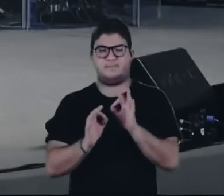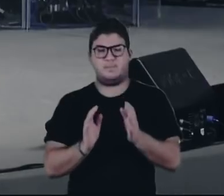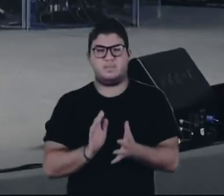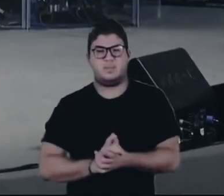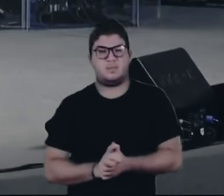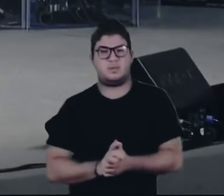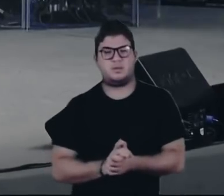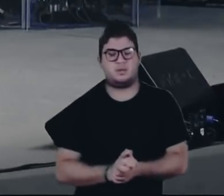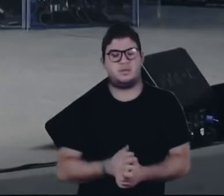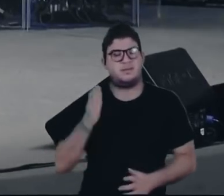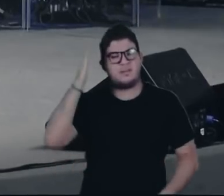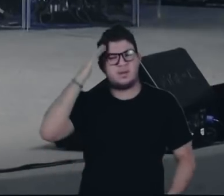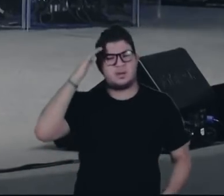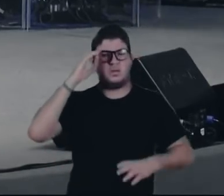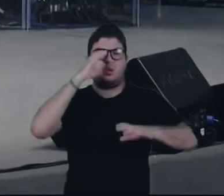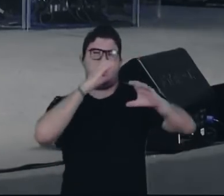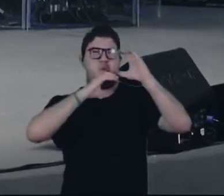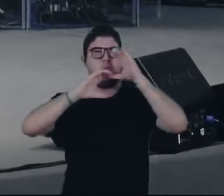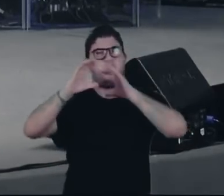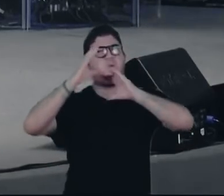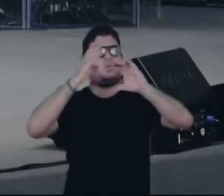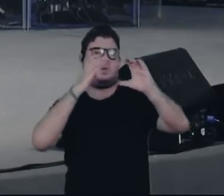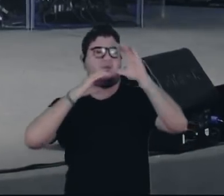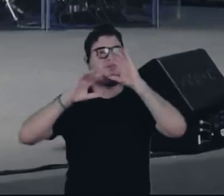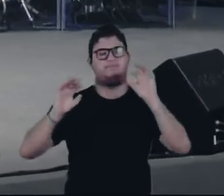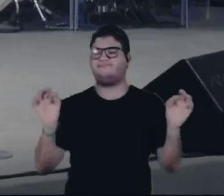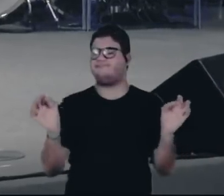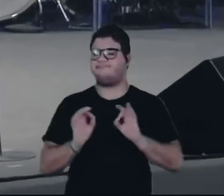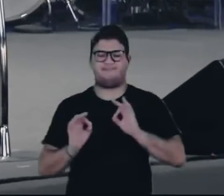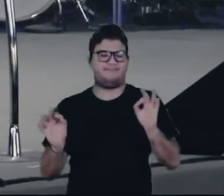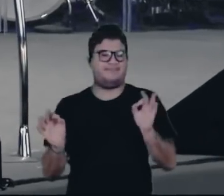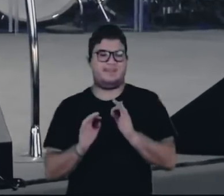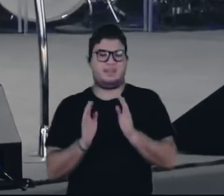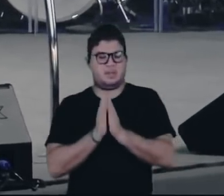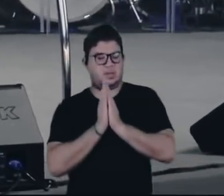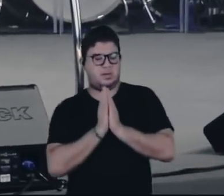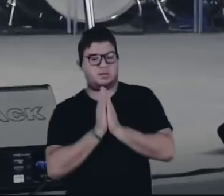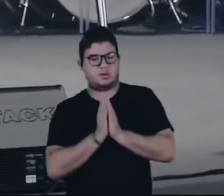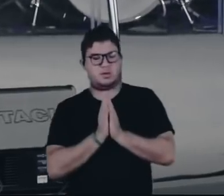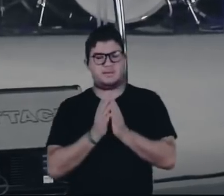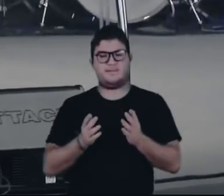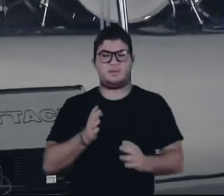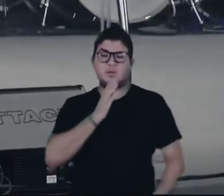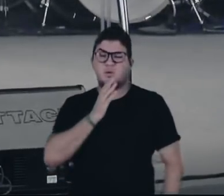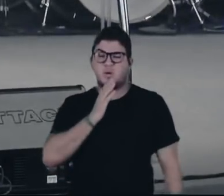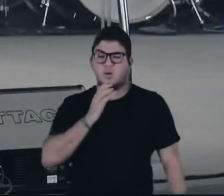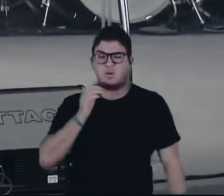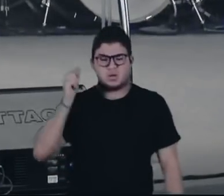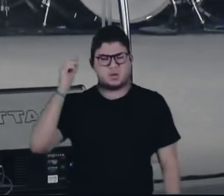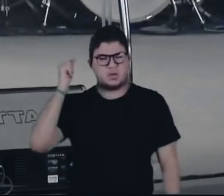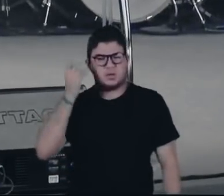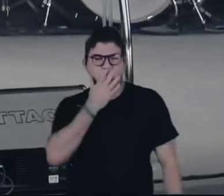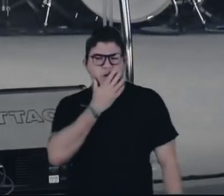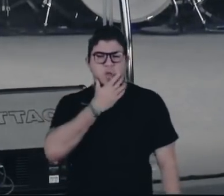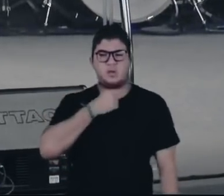Tem gente que pensa que talento é cantar. Não, é porque eu tô orando. Não, eu conheci um rapaz, gente, que o bichinho, oh